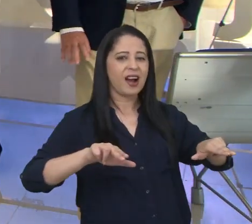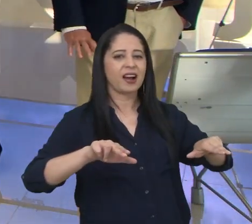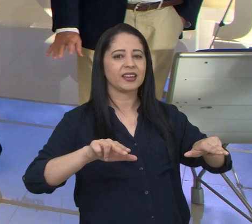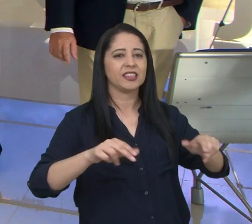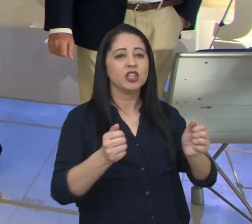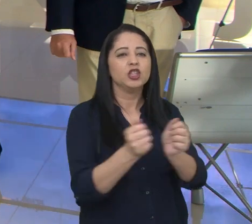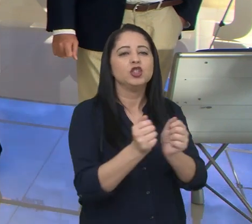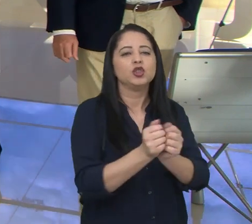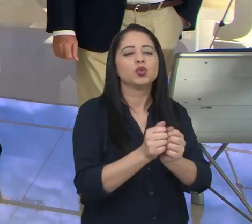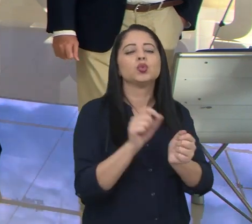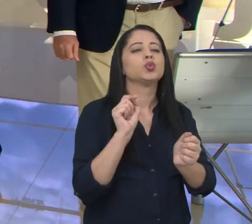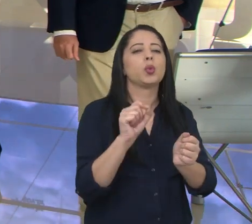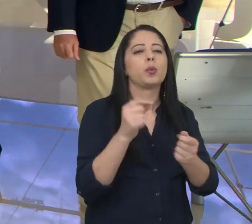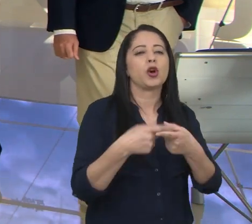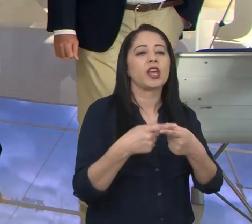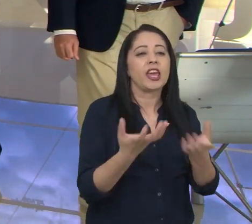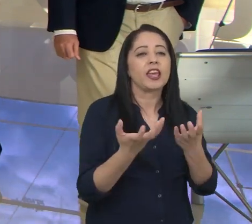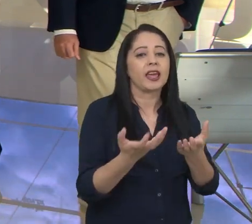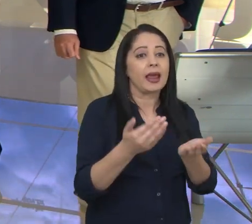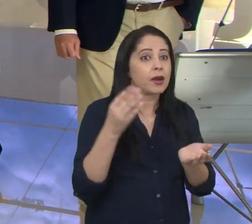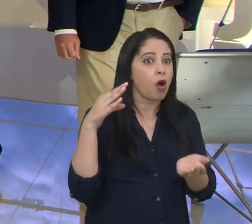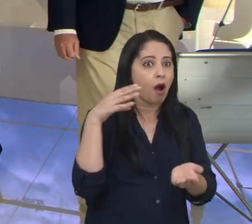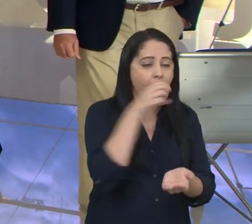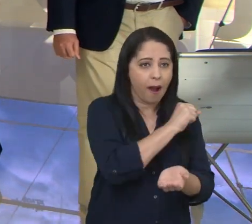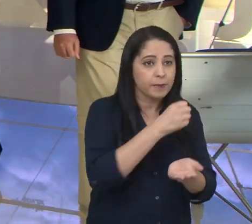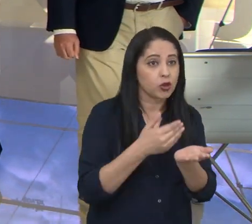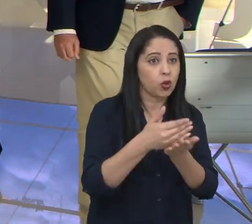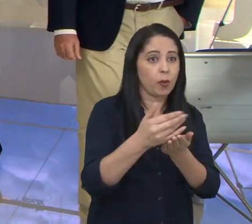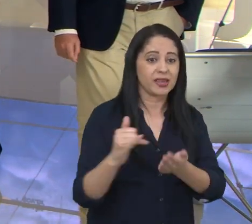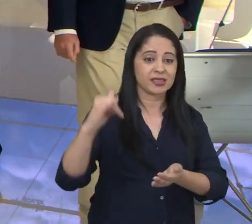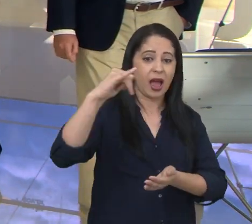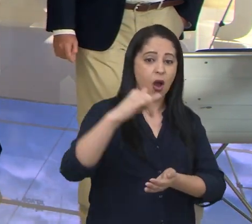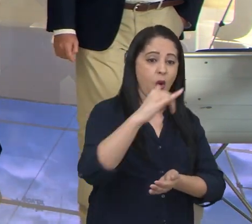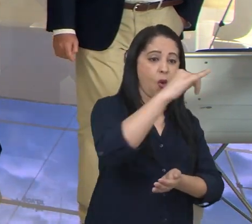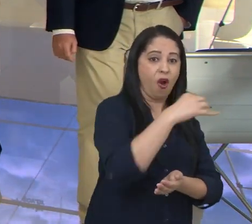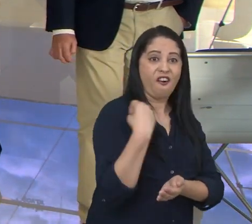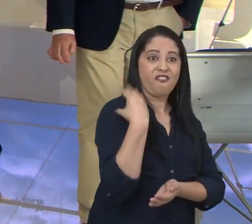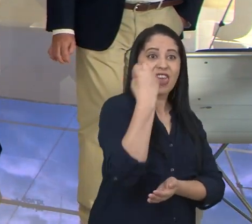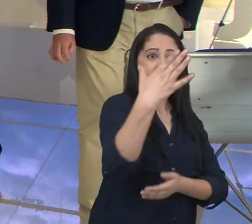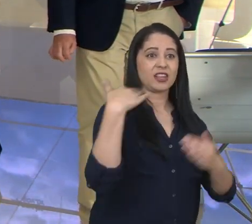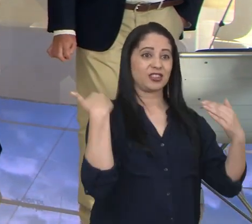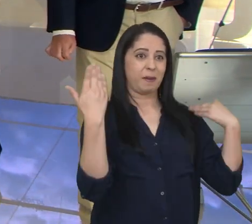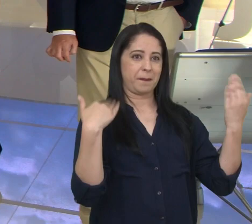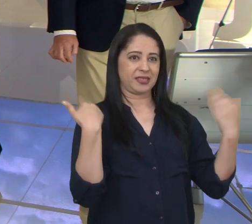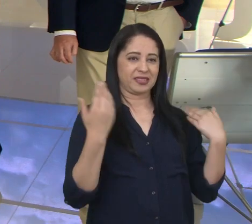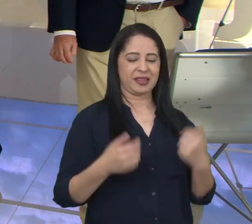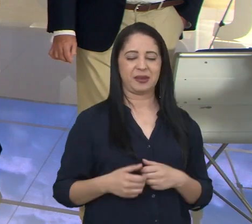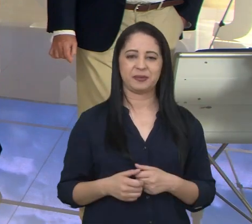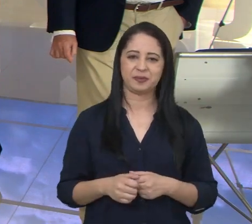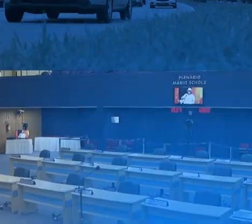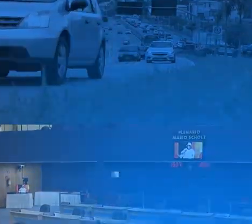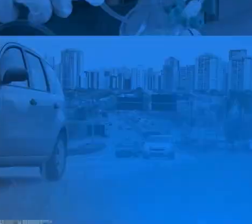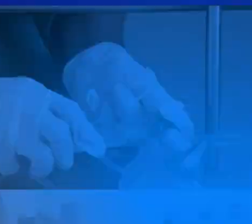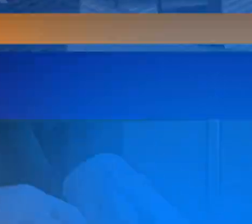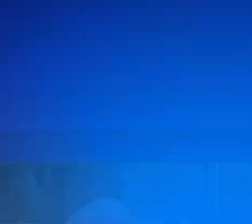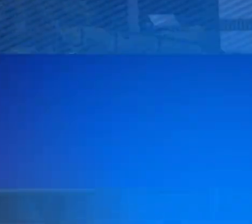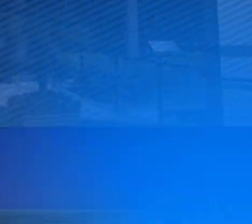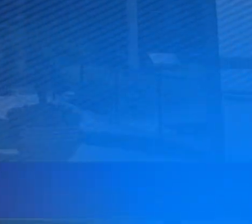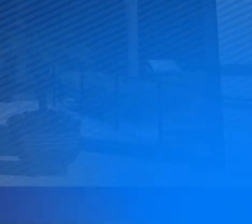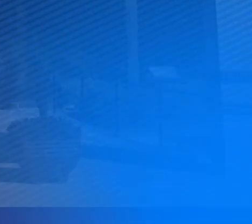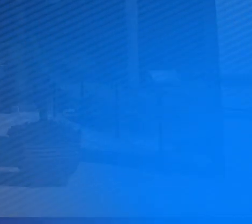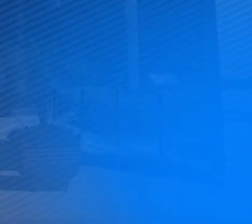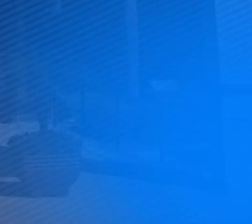as operadoras de voos, para que a gente possa atrair aqui e já começar o mais rápido possível, né, essas operações aqui de voos.